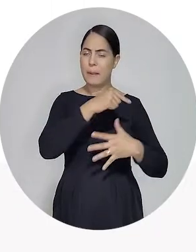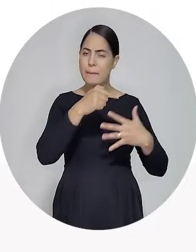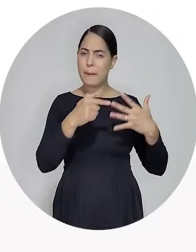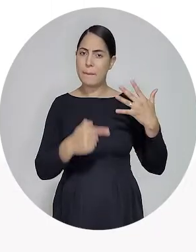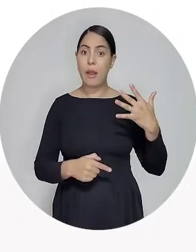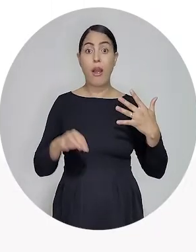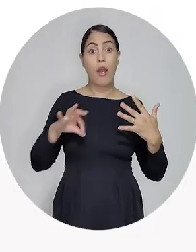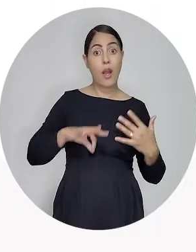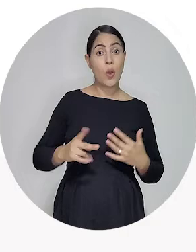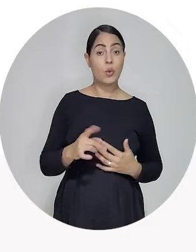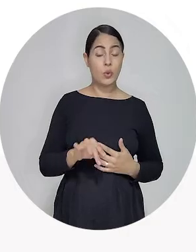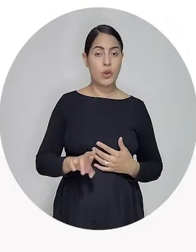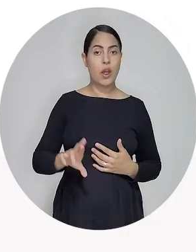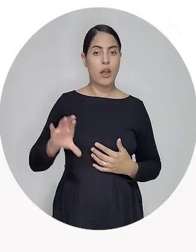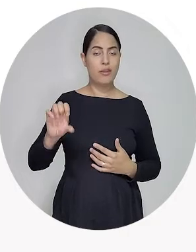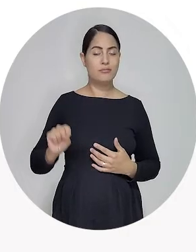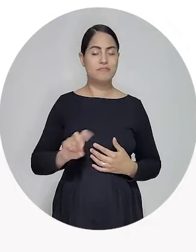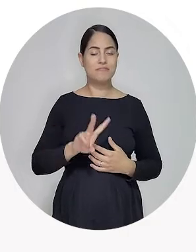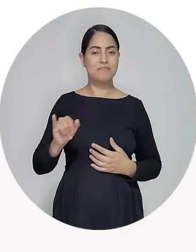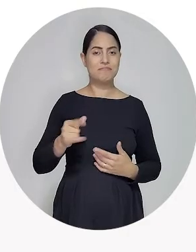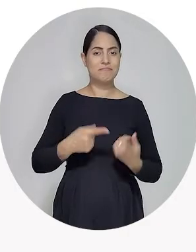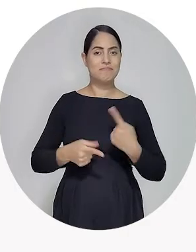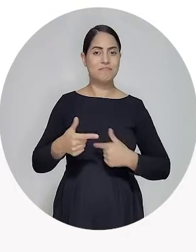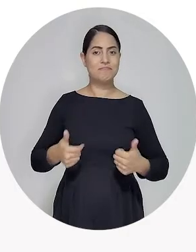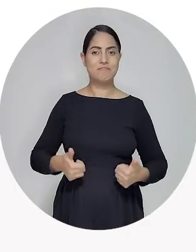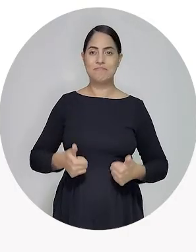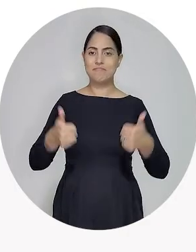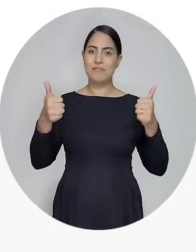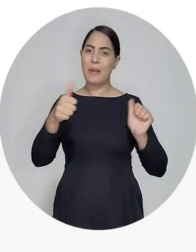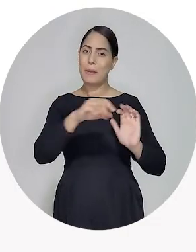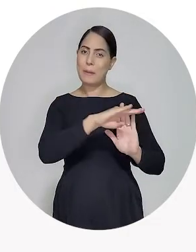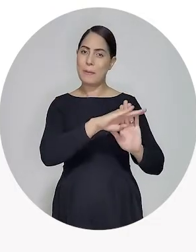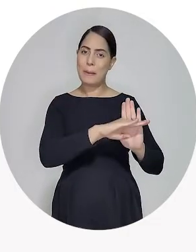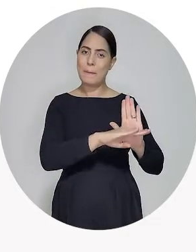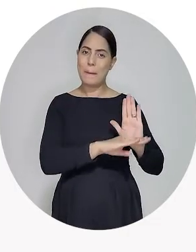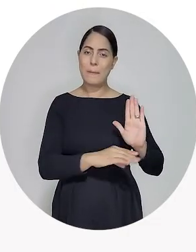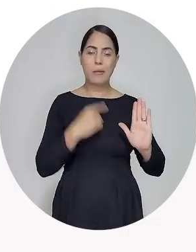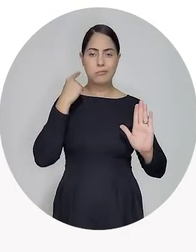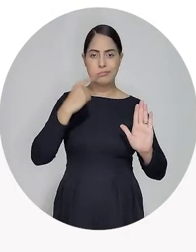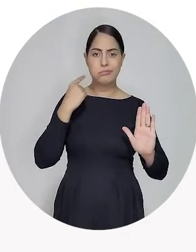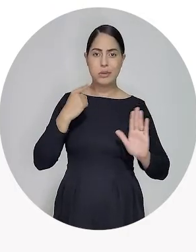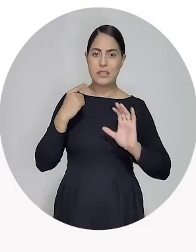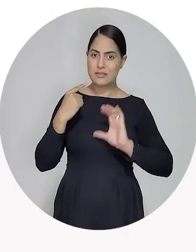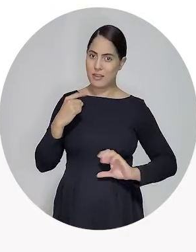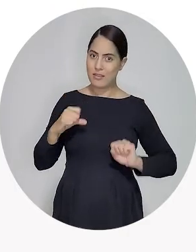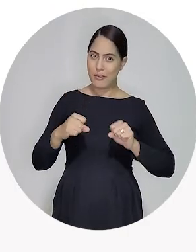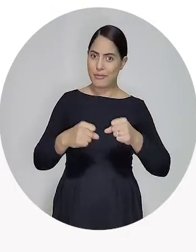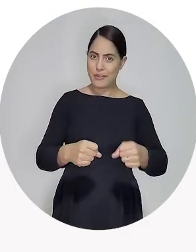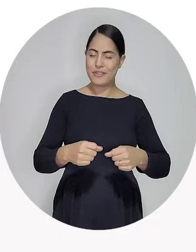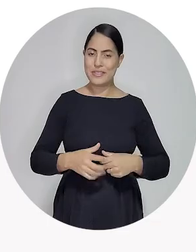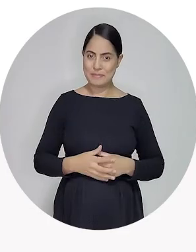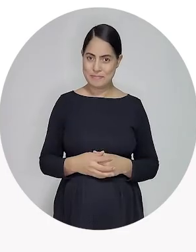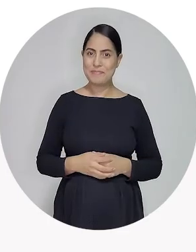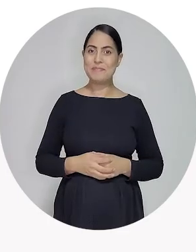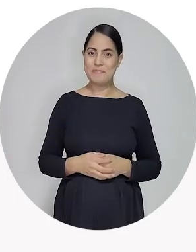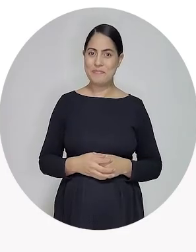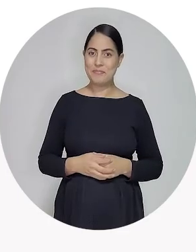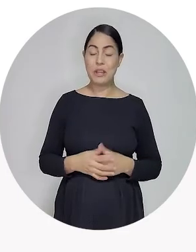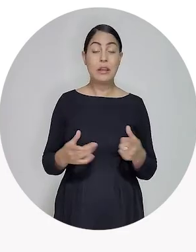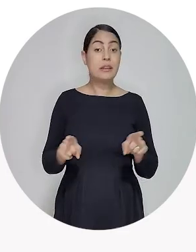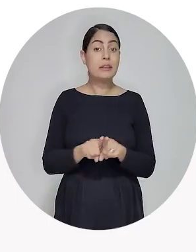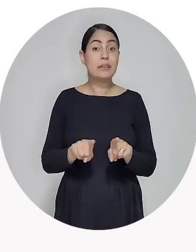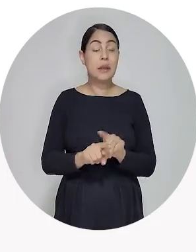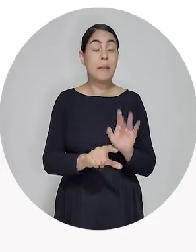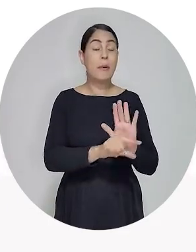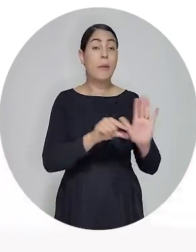e o recebimento de honorários. Esses são apenas alguns dos pontos que permitirão uma melhor atuação de advogados e advogadas na defesa